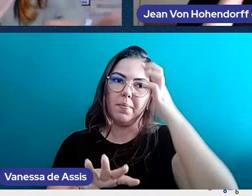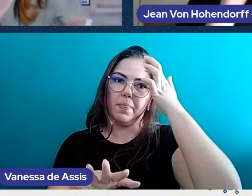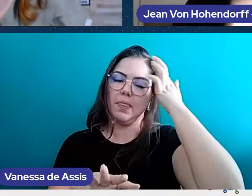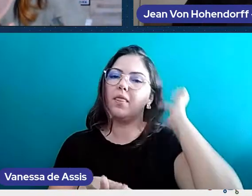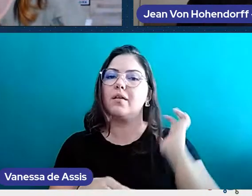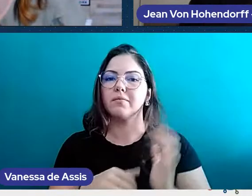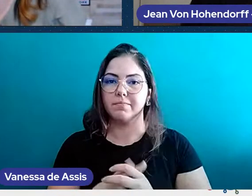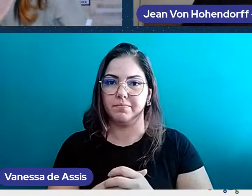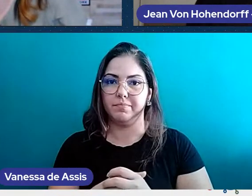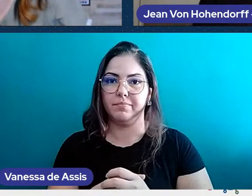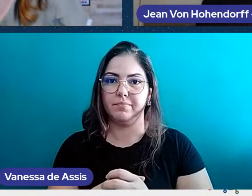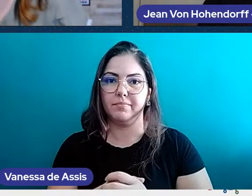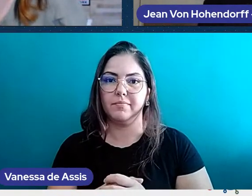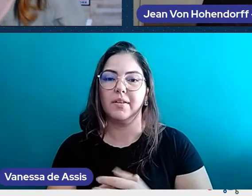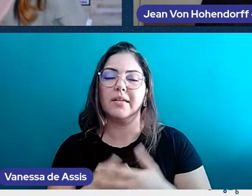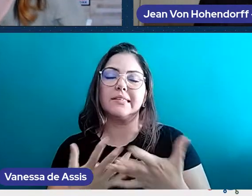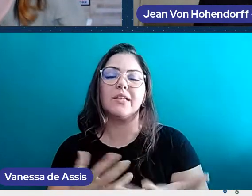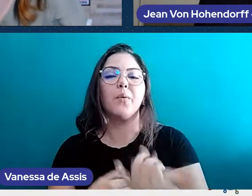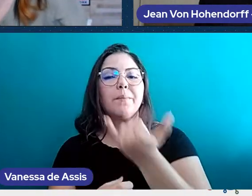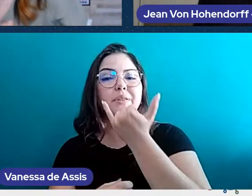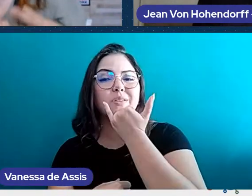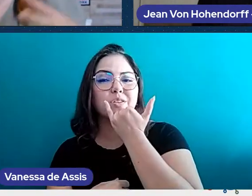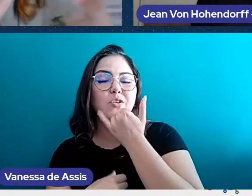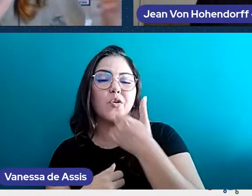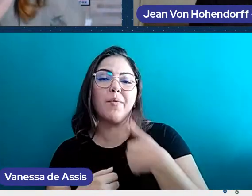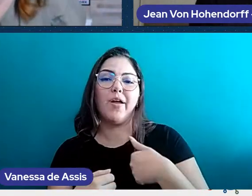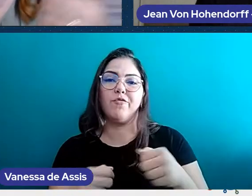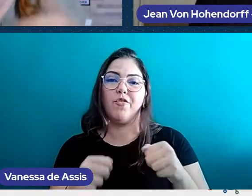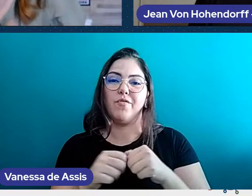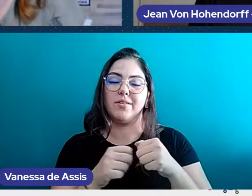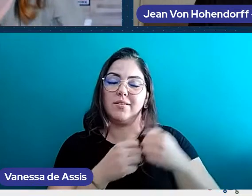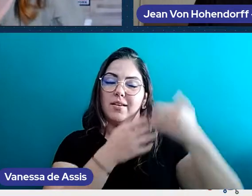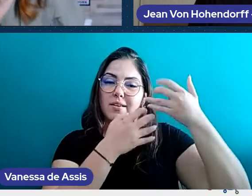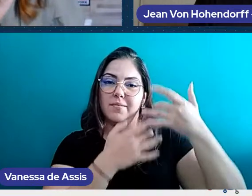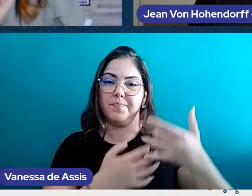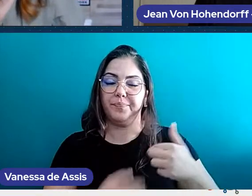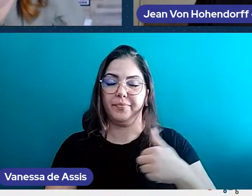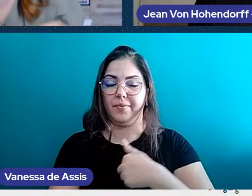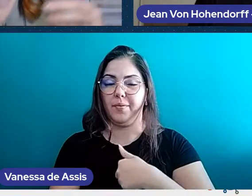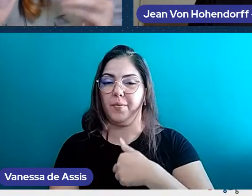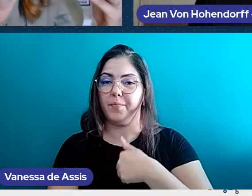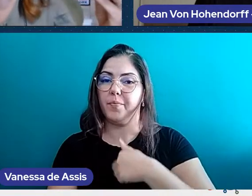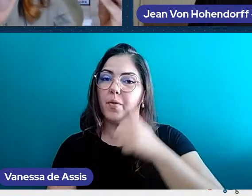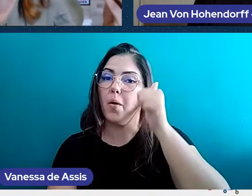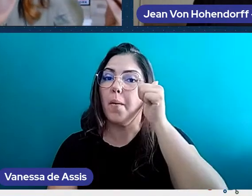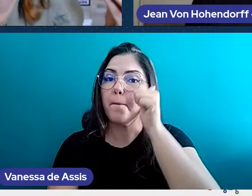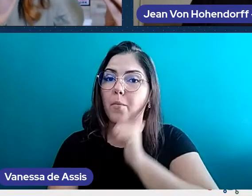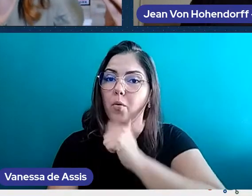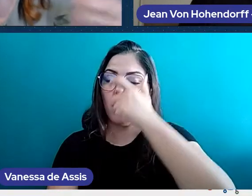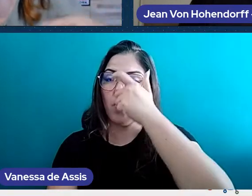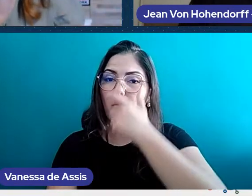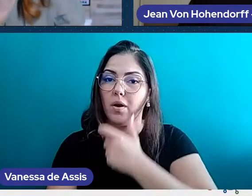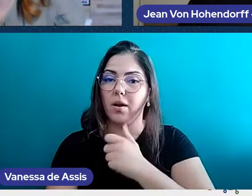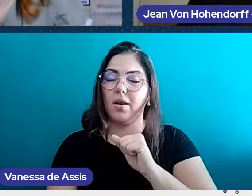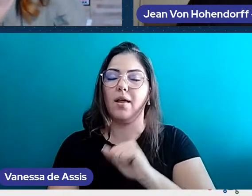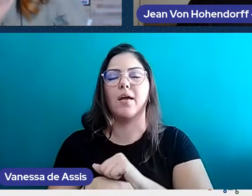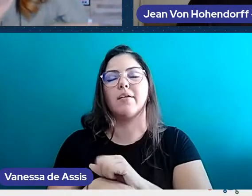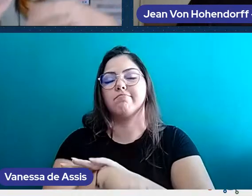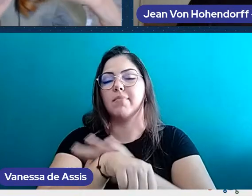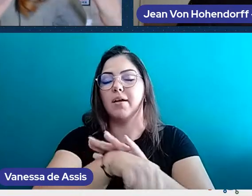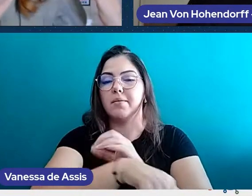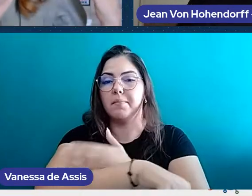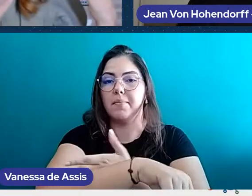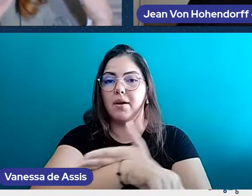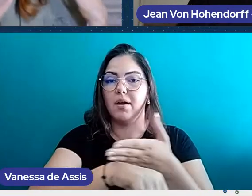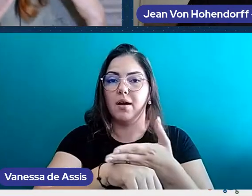vou me auto-audiodescrever para vocês. Eu sou uma mulher de pele clara, eu tenho olhos esverdeados,